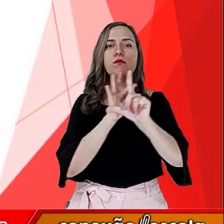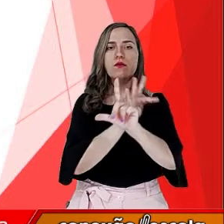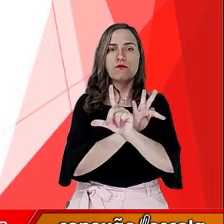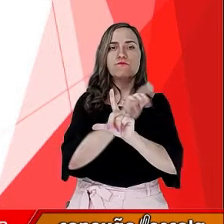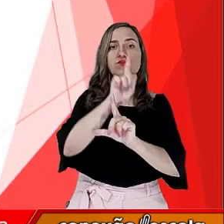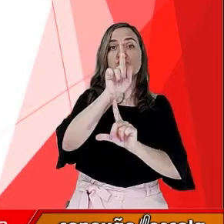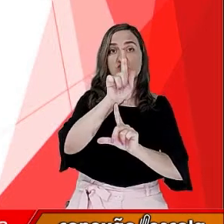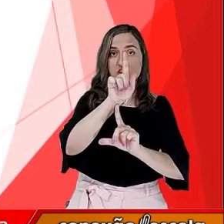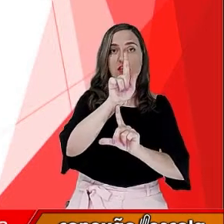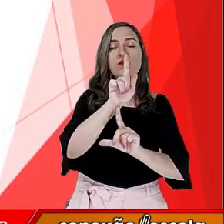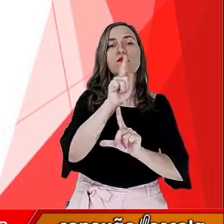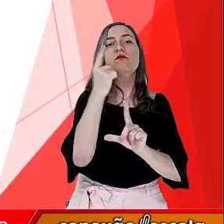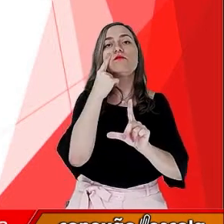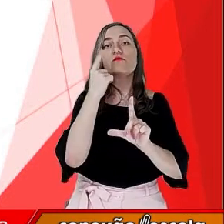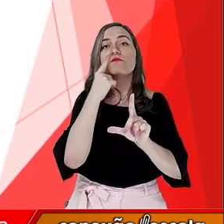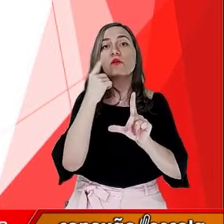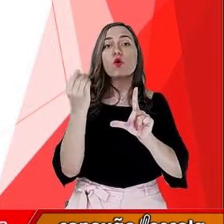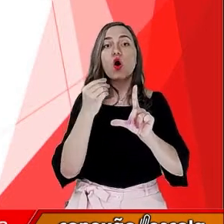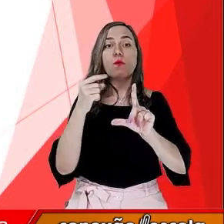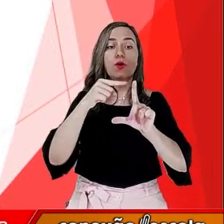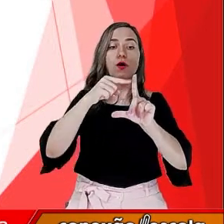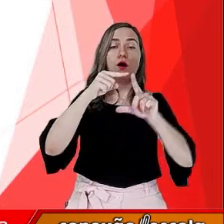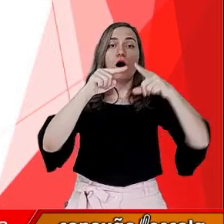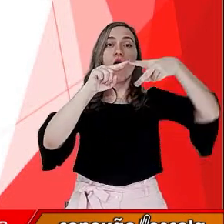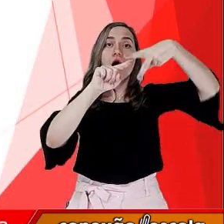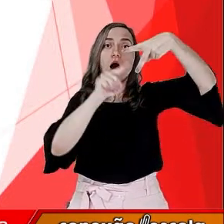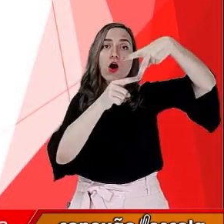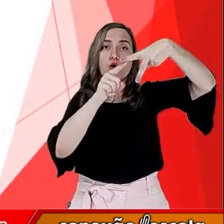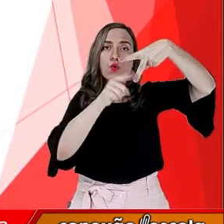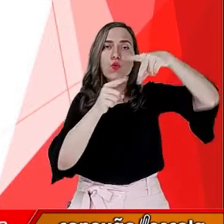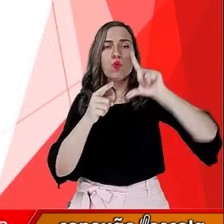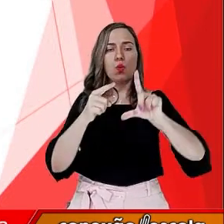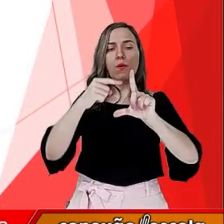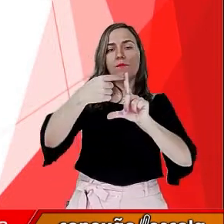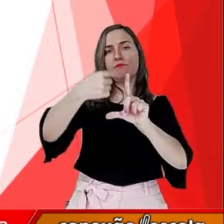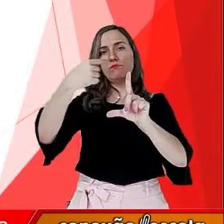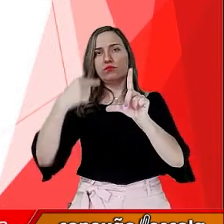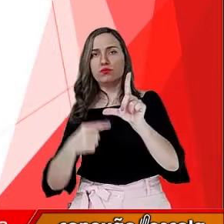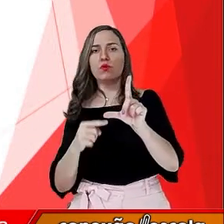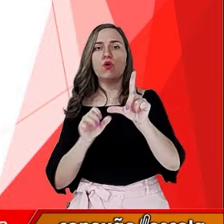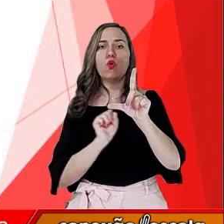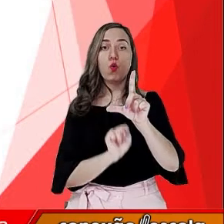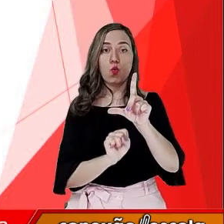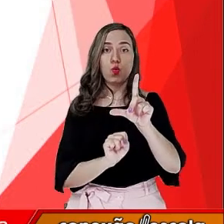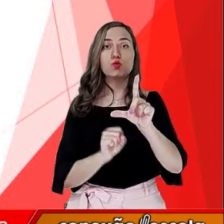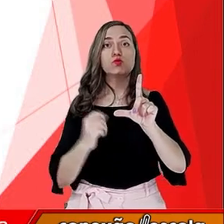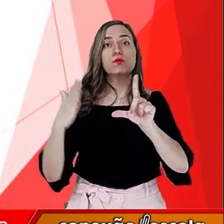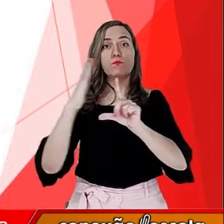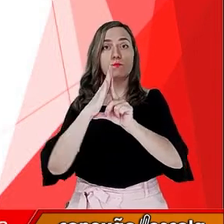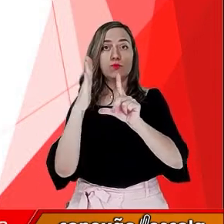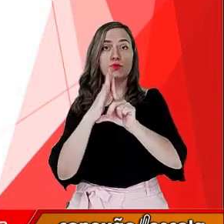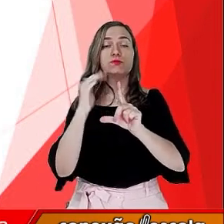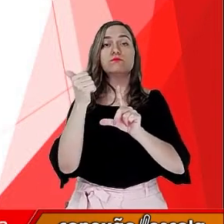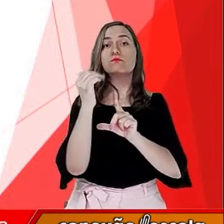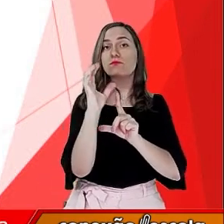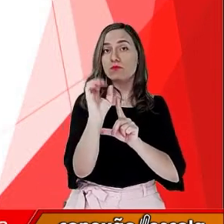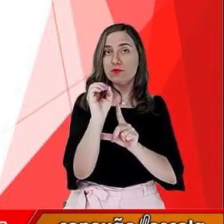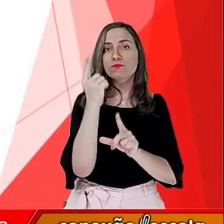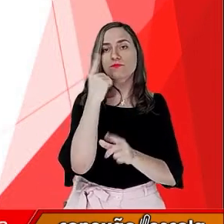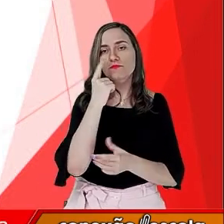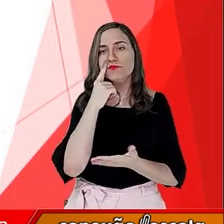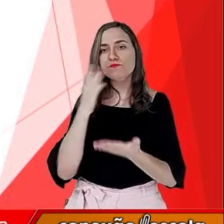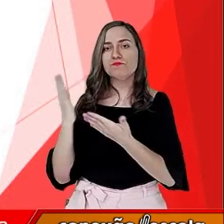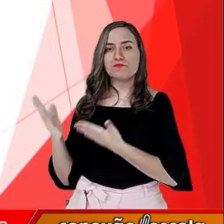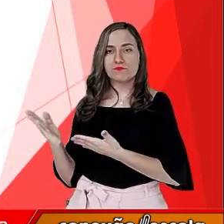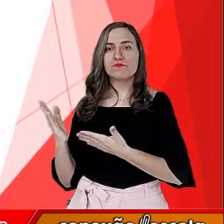seno, eu tenho que o cateto oposto ao ângulo alfa mede 8 e a hipotenusa mede 10. Então,